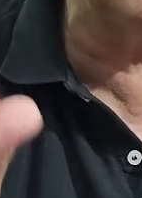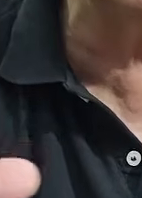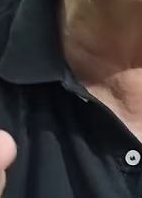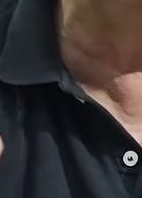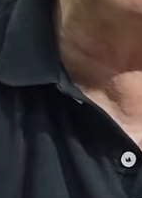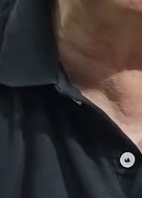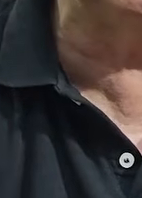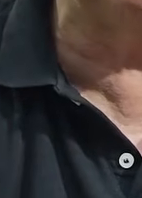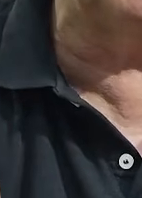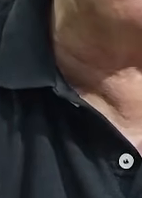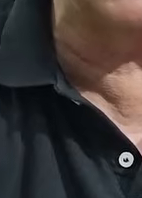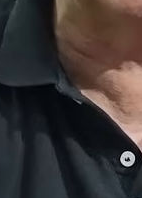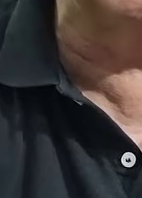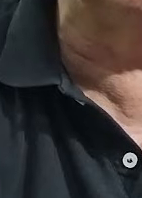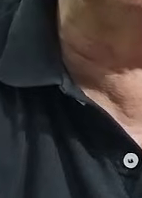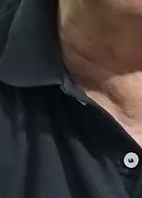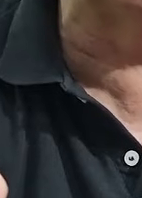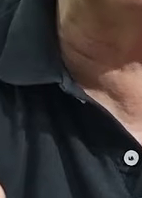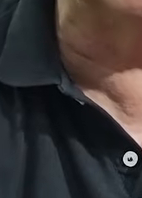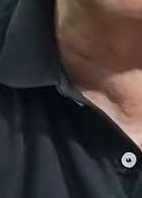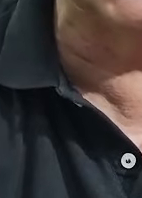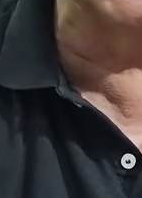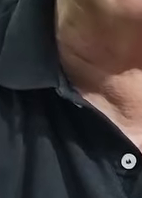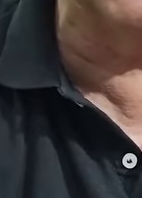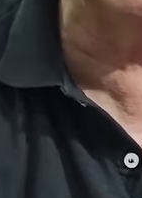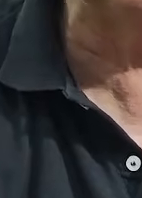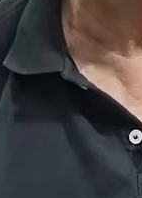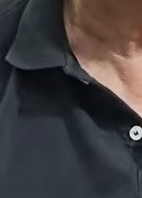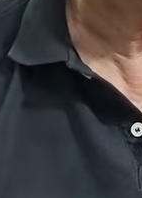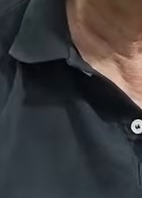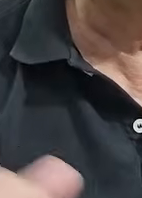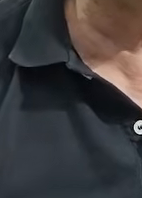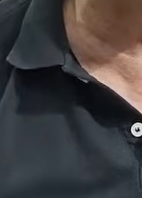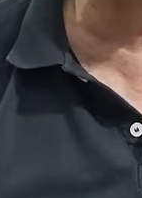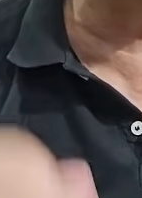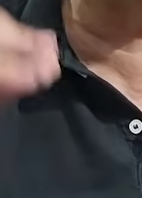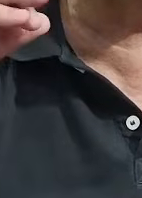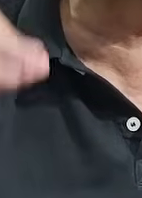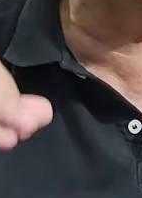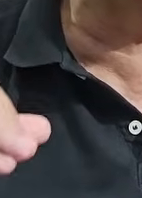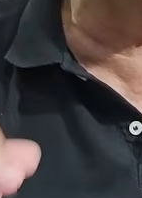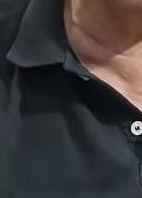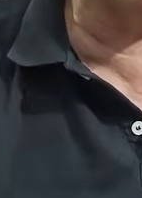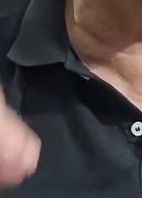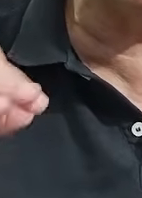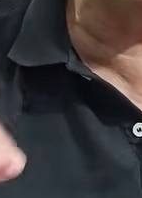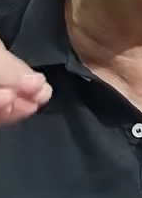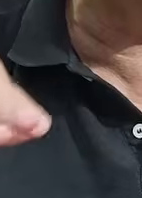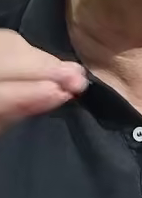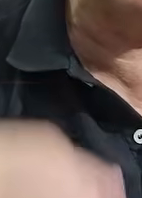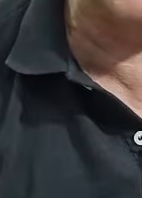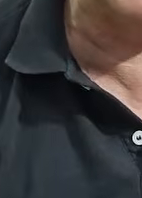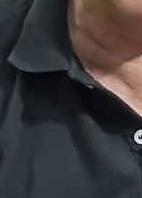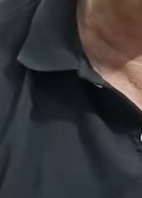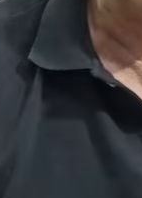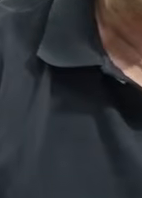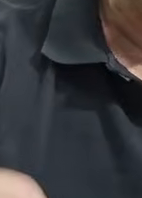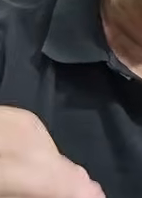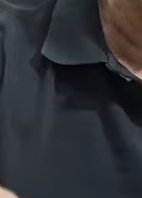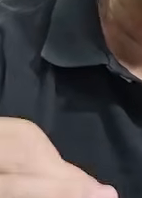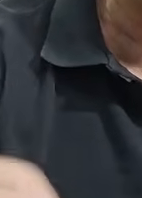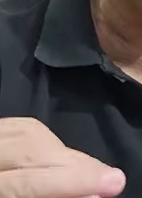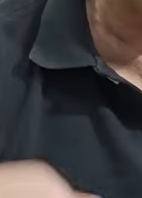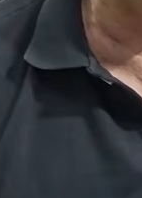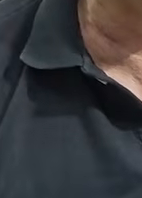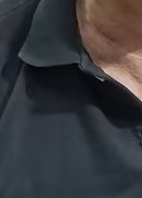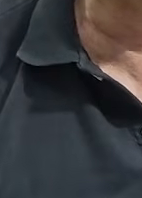esse nosso vídeo informativo. Meus amigos e minhas amigas, o Pimenta fazendo a melhor fala